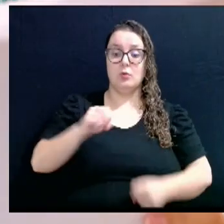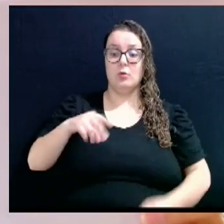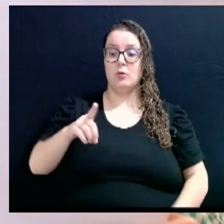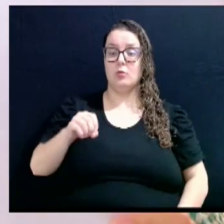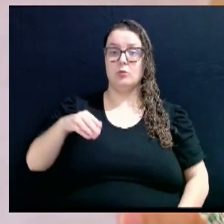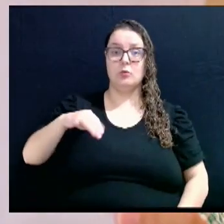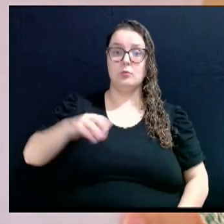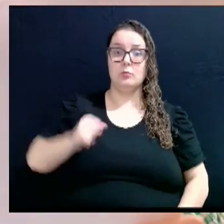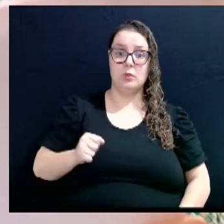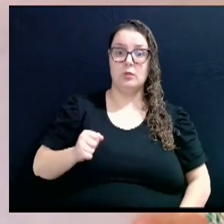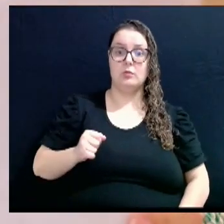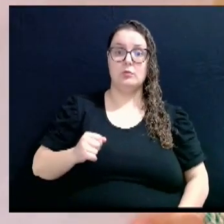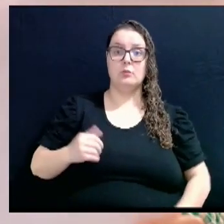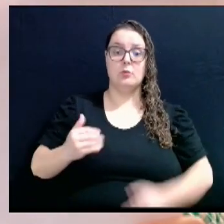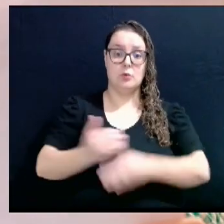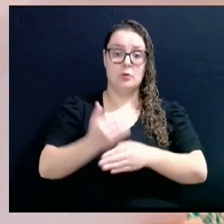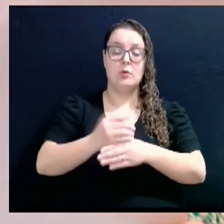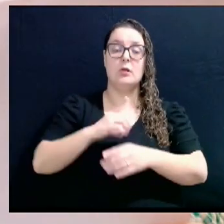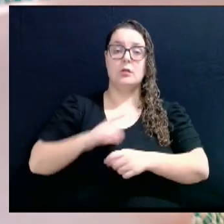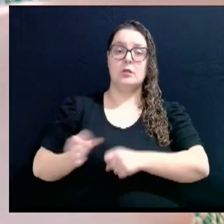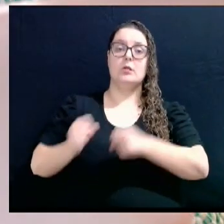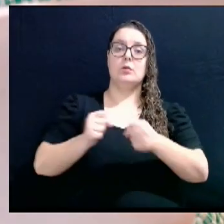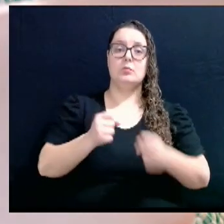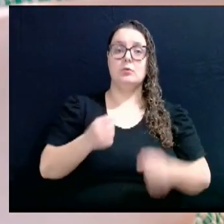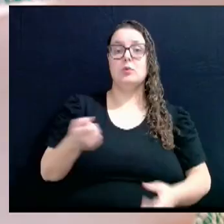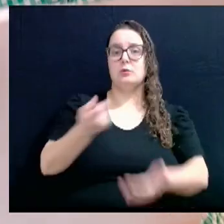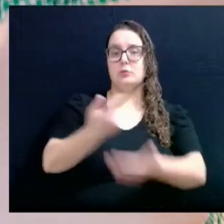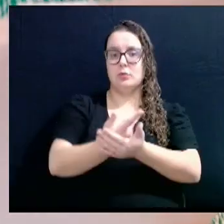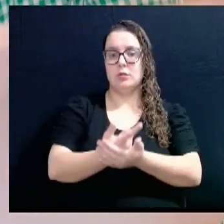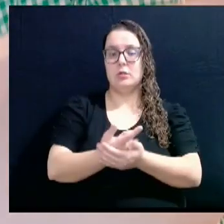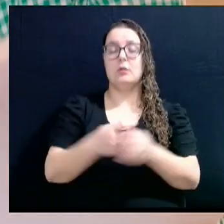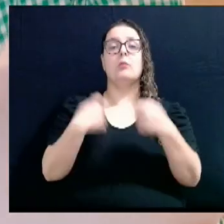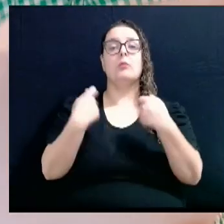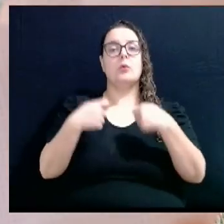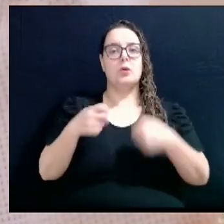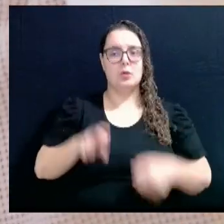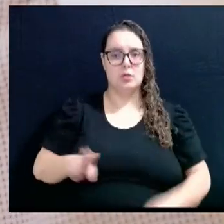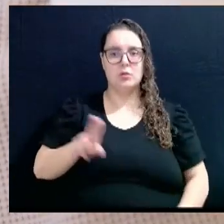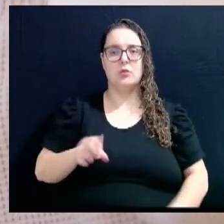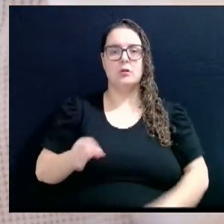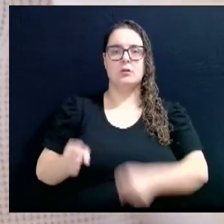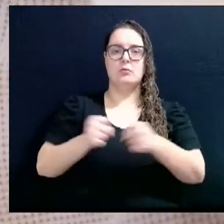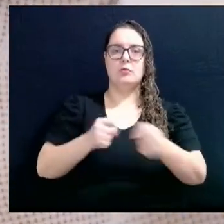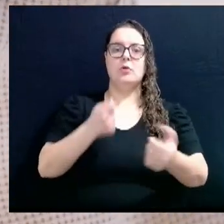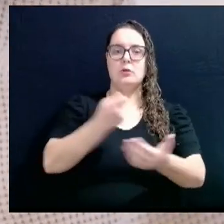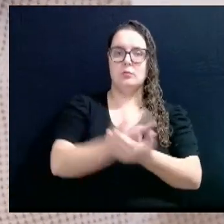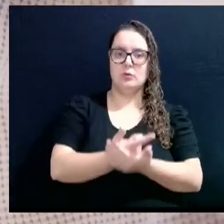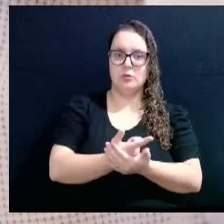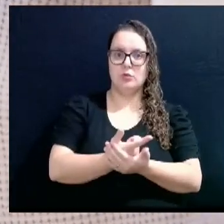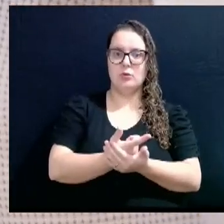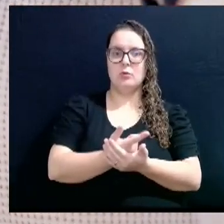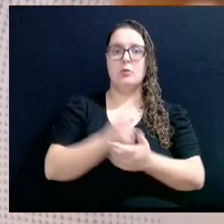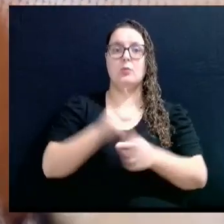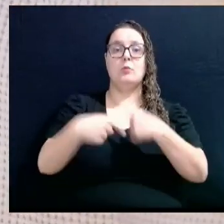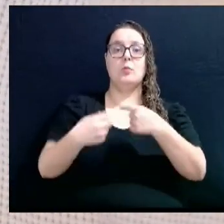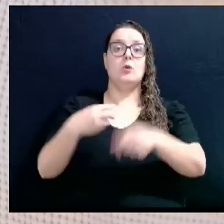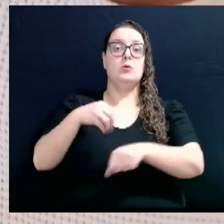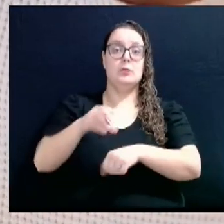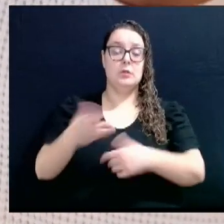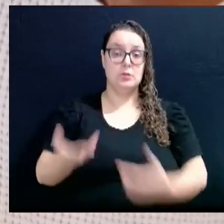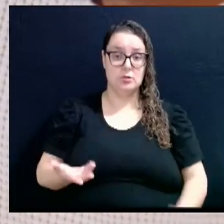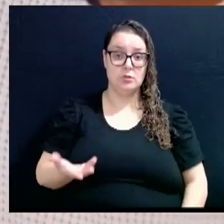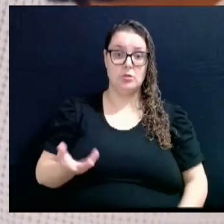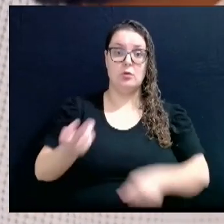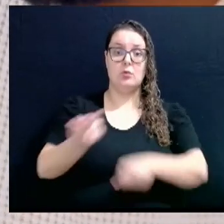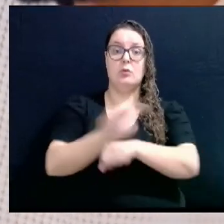Você tem esse poder de compra, então você deve usar esse poder de compra. Outra dica, procure